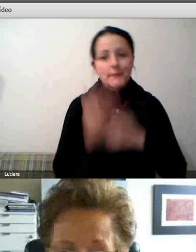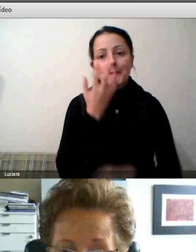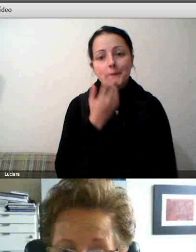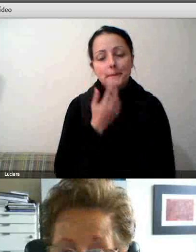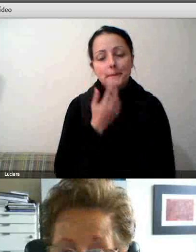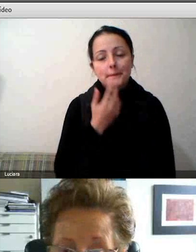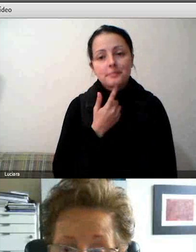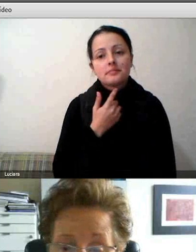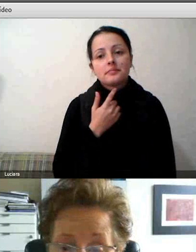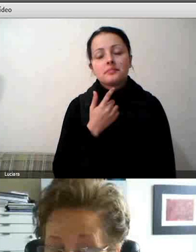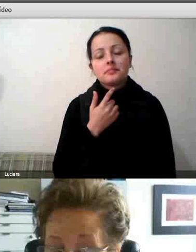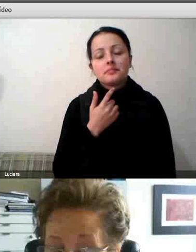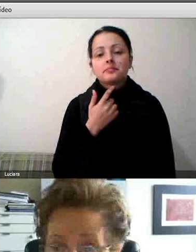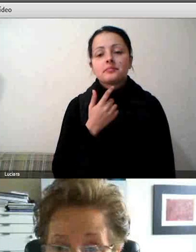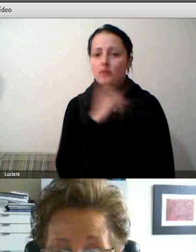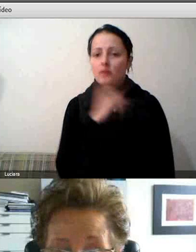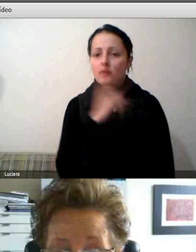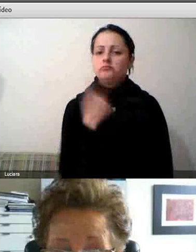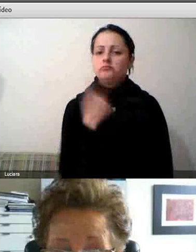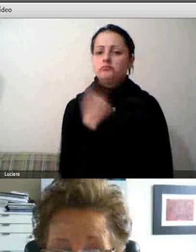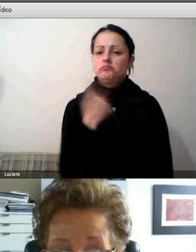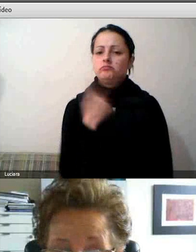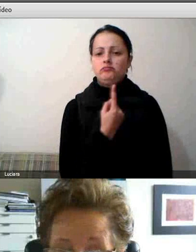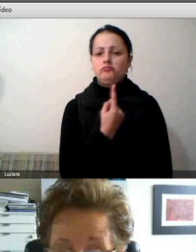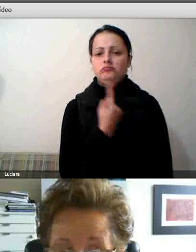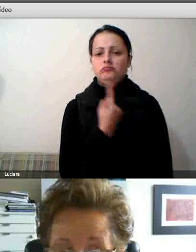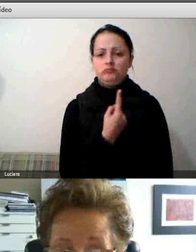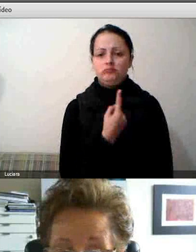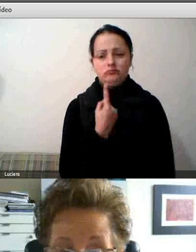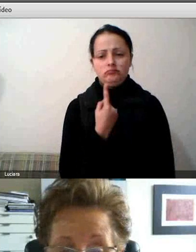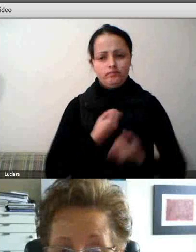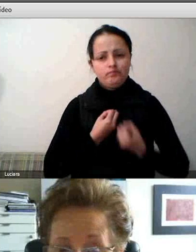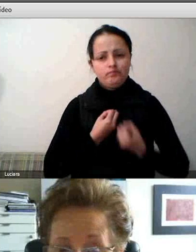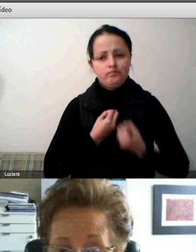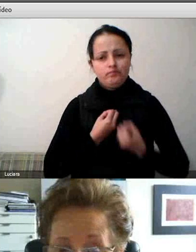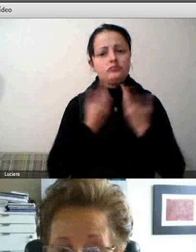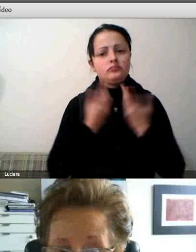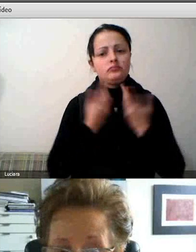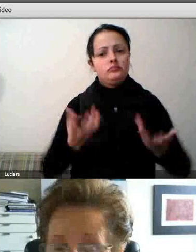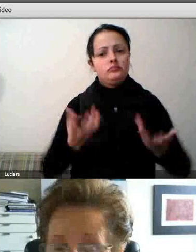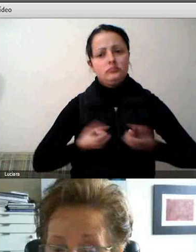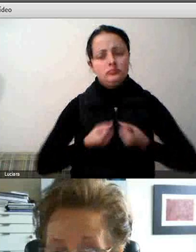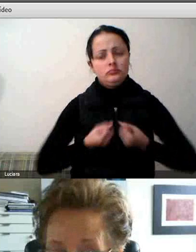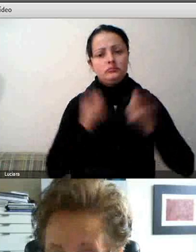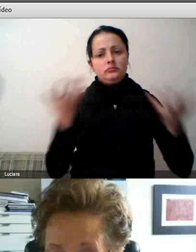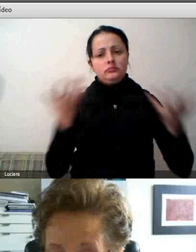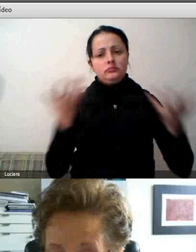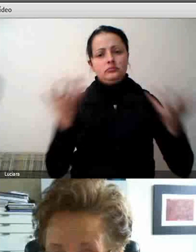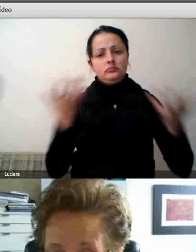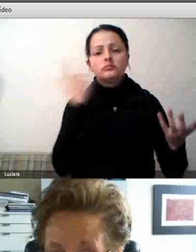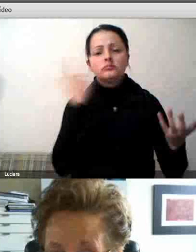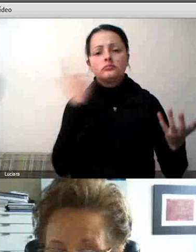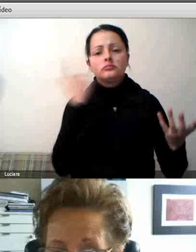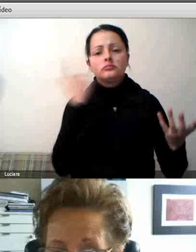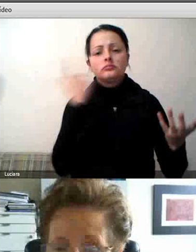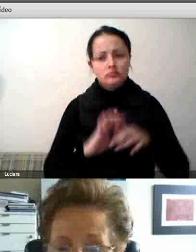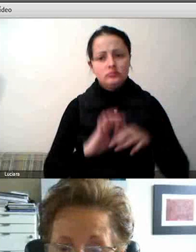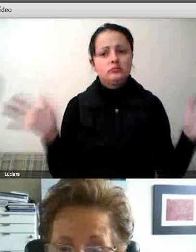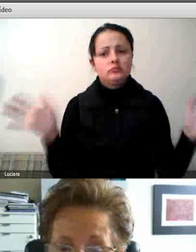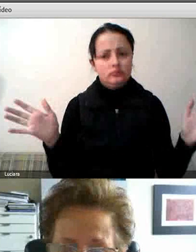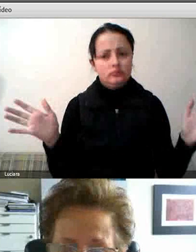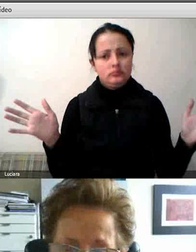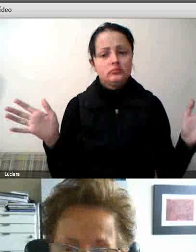importantes em escolas caras, pagas, eles não têm desenvolvimento moral. Porque o desenvolvimento